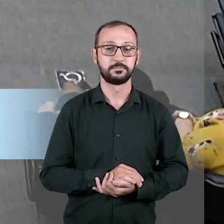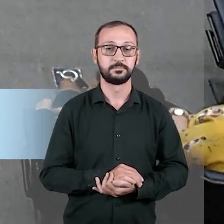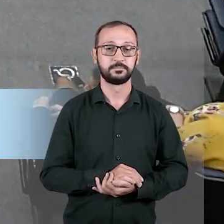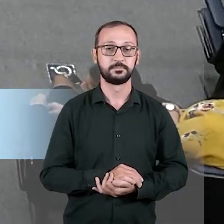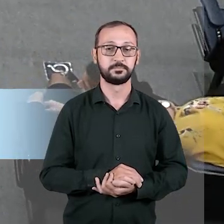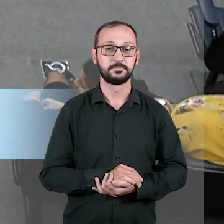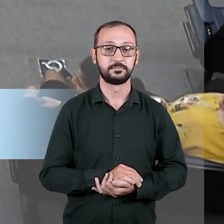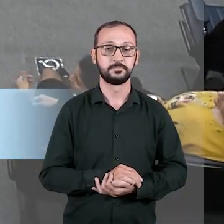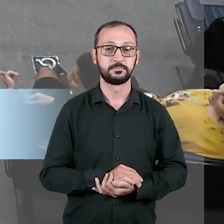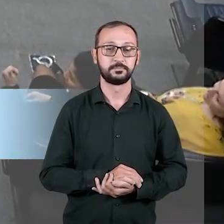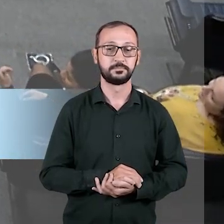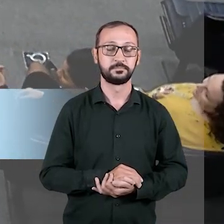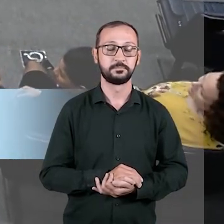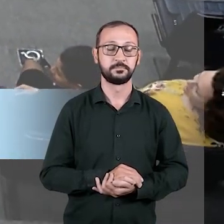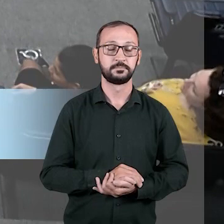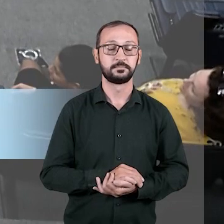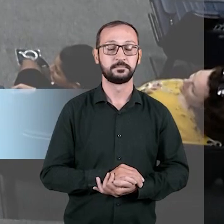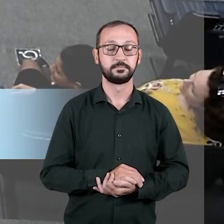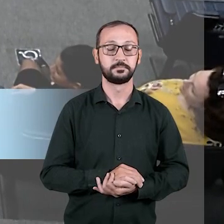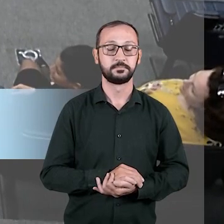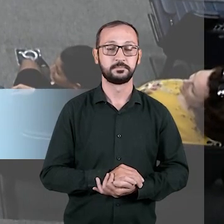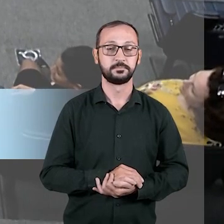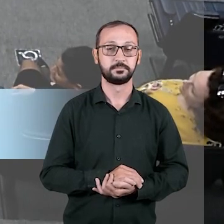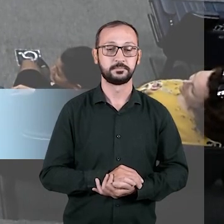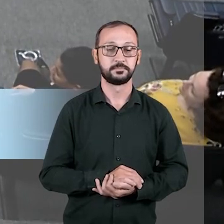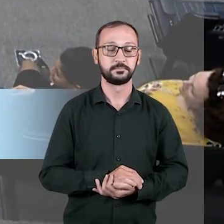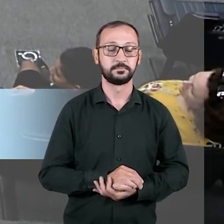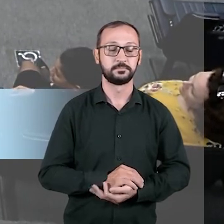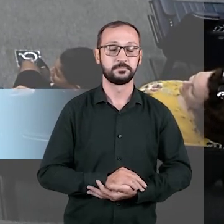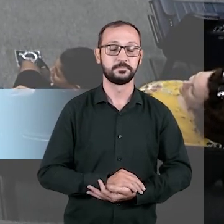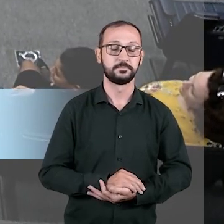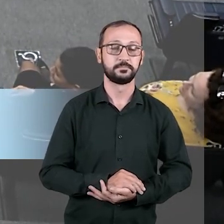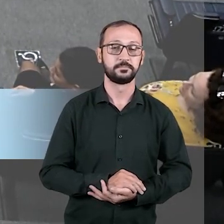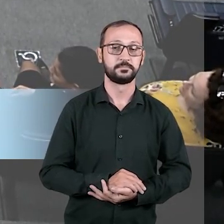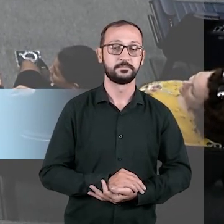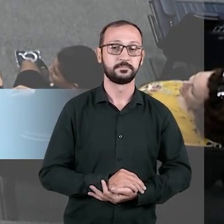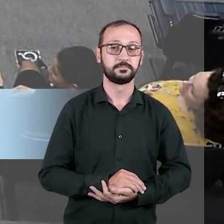Tem que abrir e fechar. Não, subiu. É que tem que subir. Deixa eu